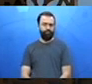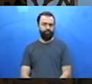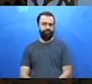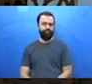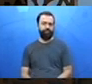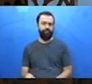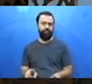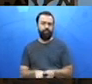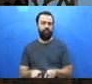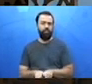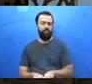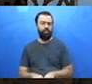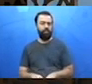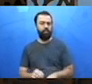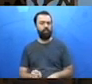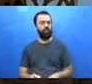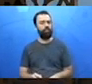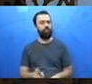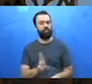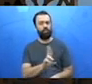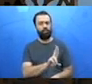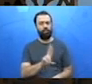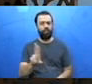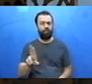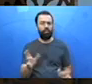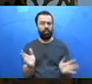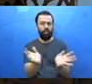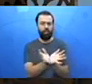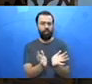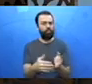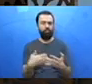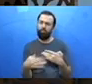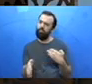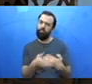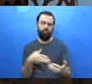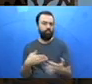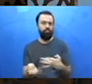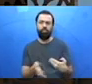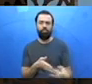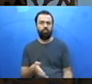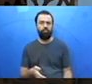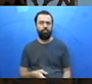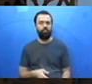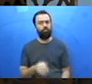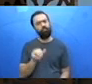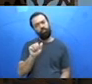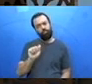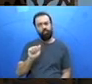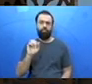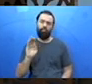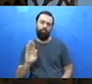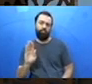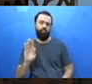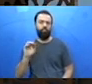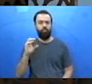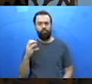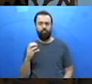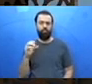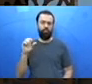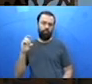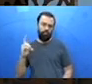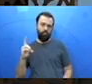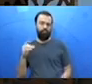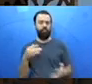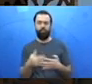poderia nomear, ali a gente nomeou B, mas a gente podia nomear como A, B, C, D,